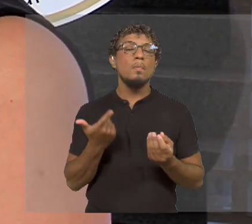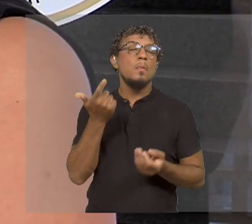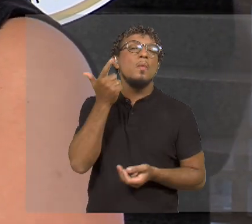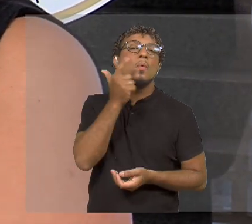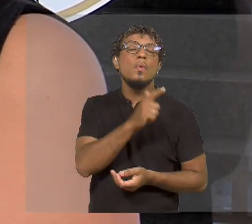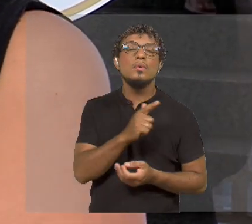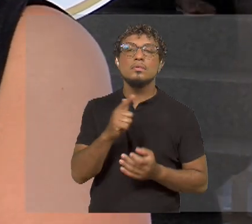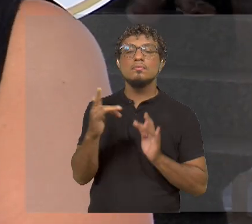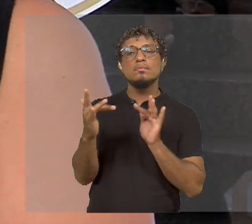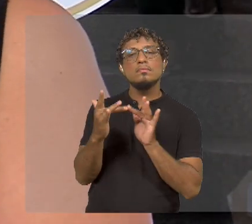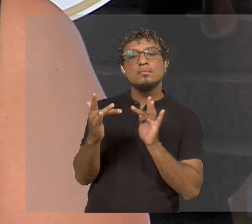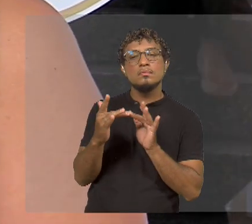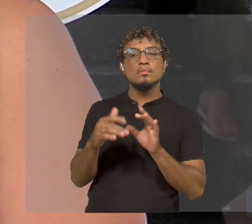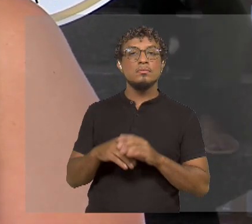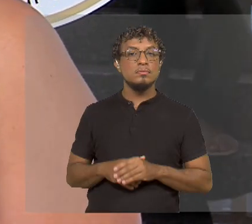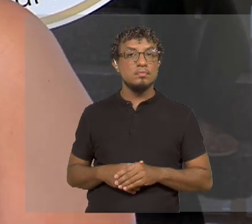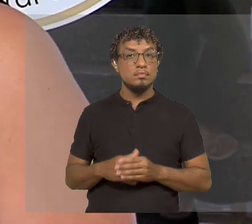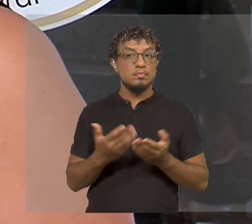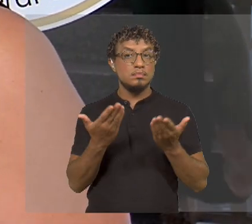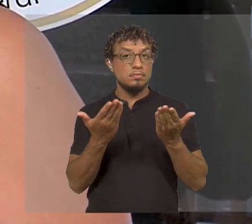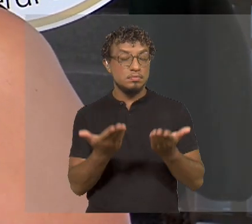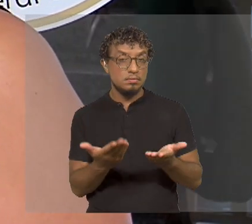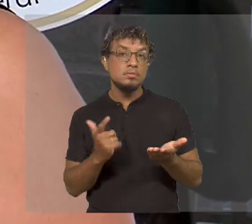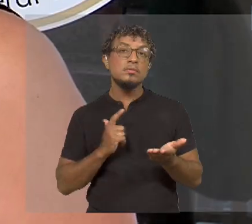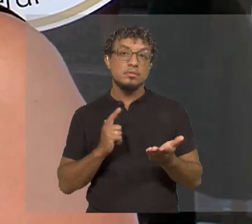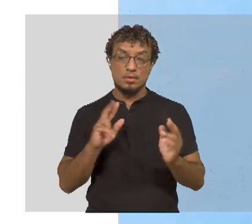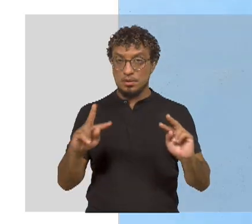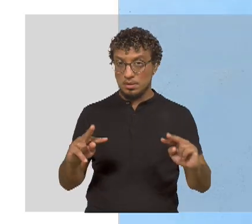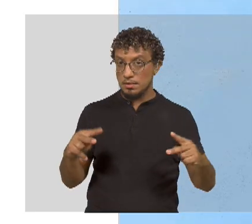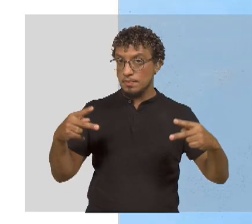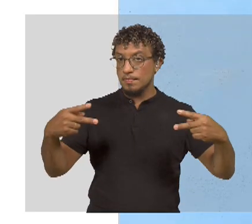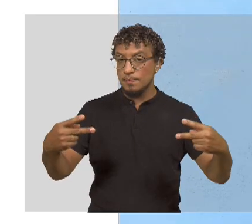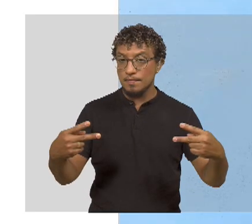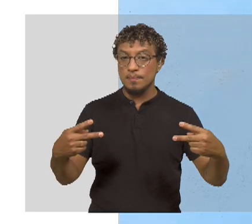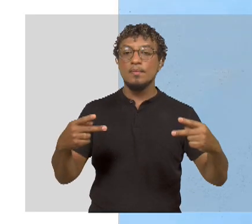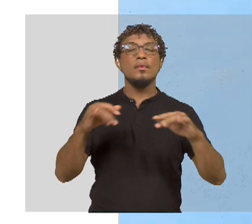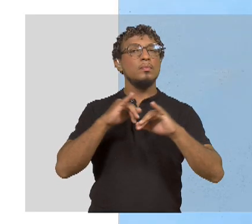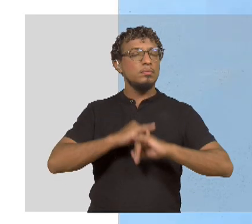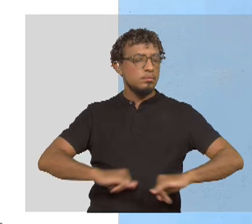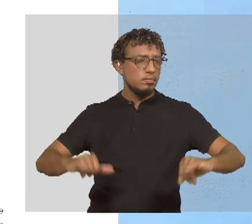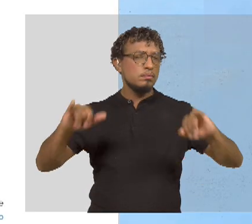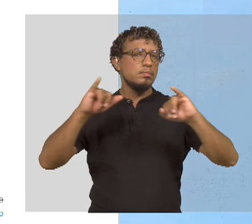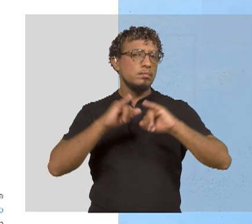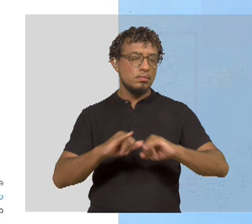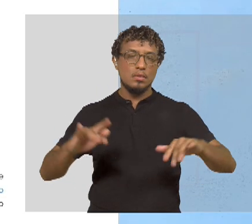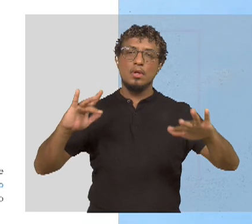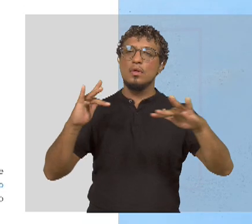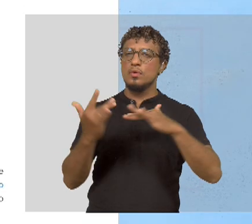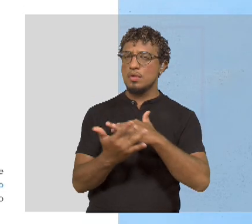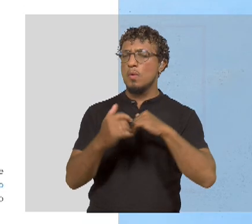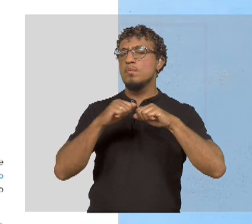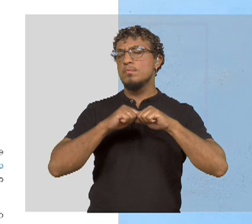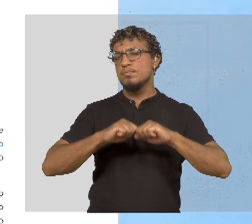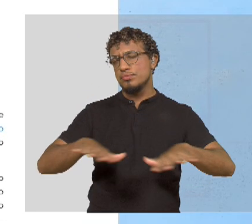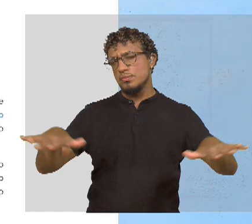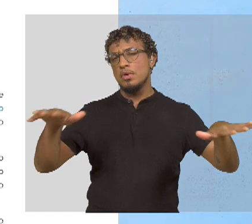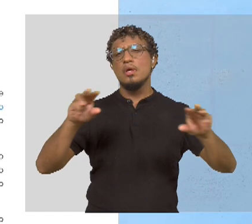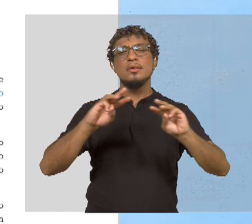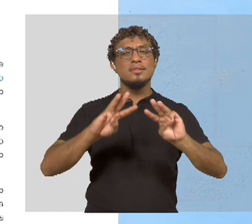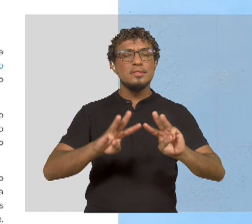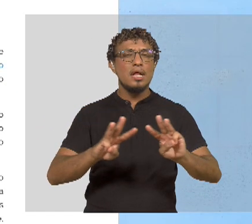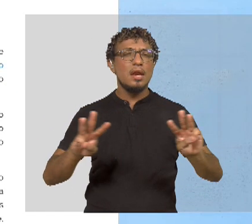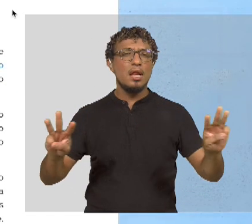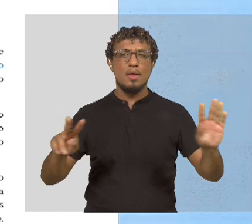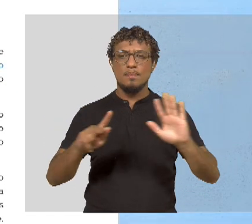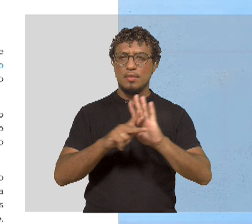canal de transmissão da UFMA? Bom, nós temos o link, né? Esse link está sendo divulgado, está nas redes sociais, está no site da